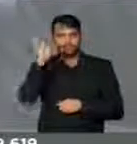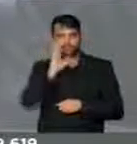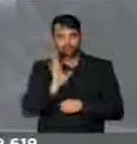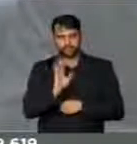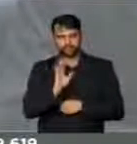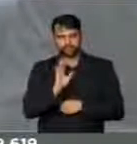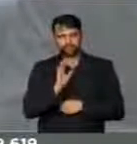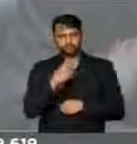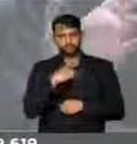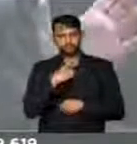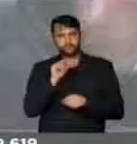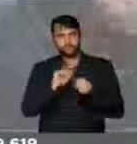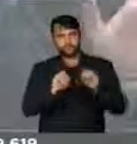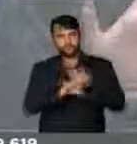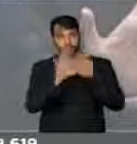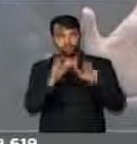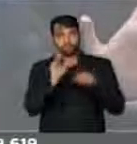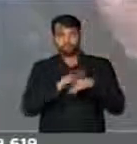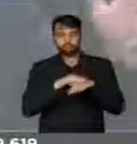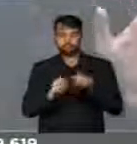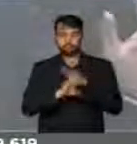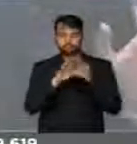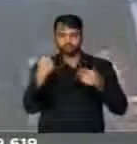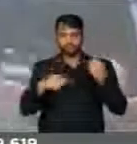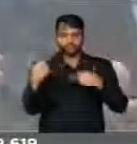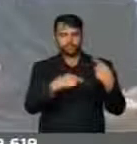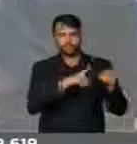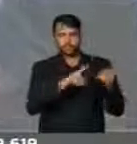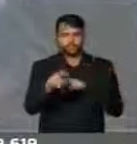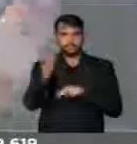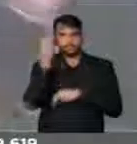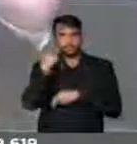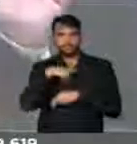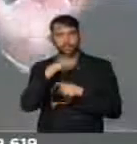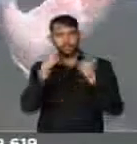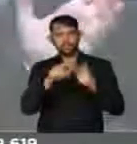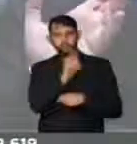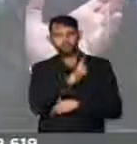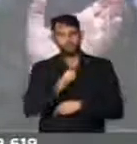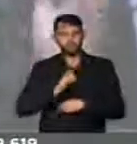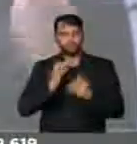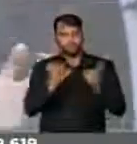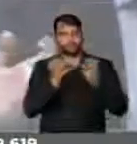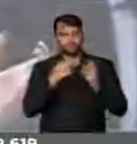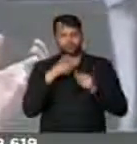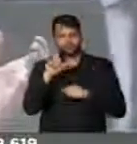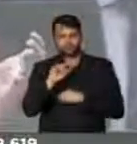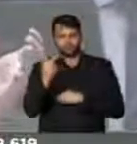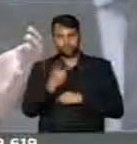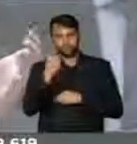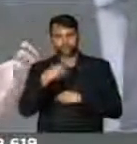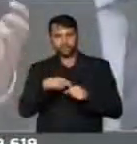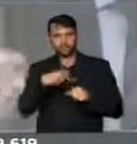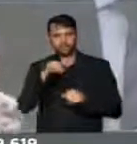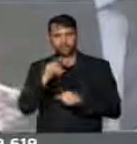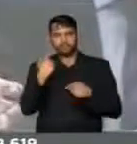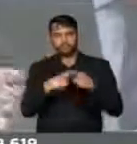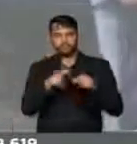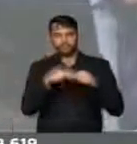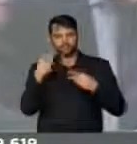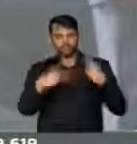Brasil. Isso deixa muito claro e deixou muito claro nas discussões da semana passada, onde o governo queria reduzir o preço da gasolina por